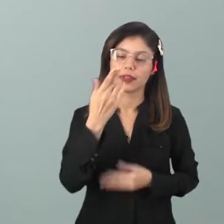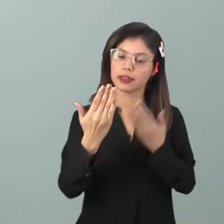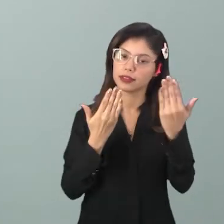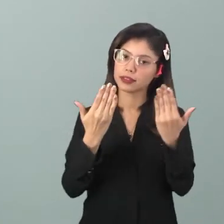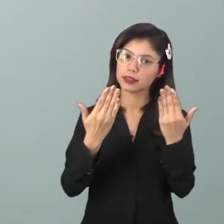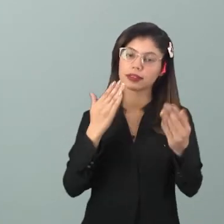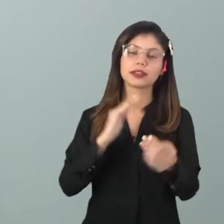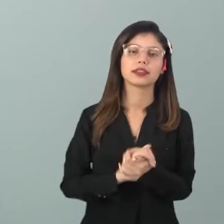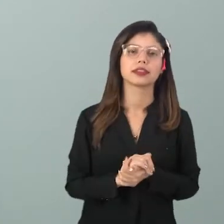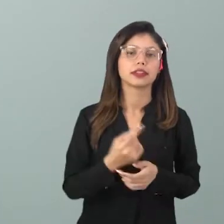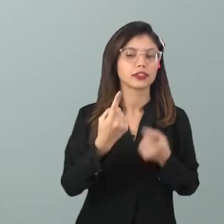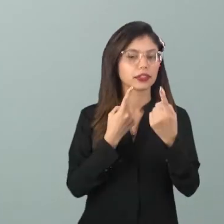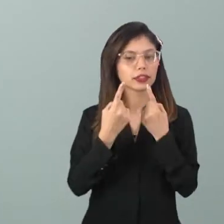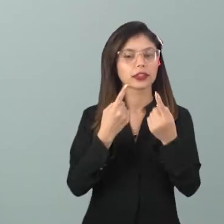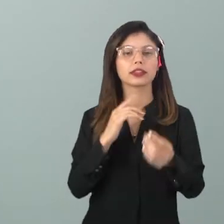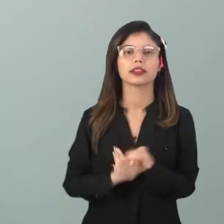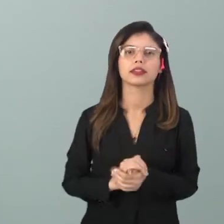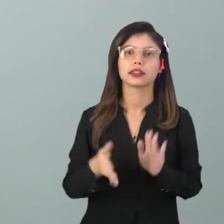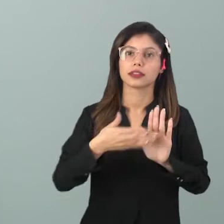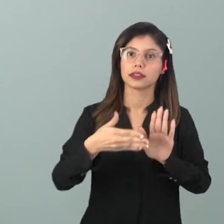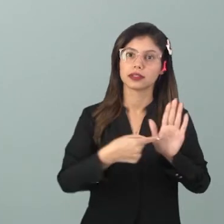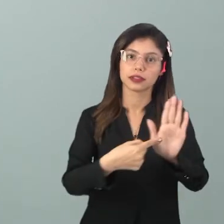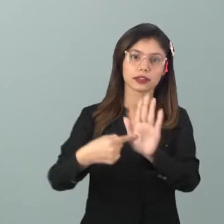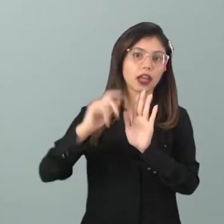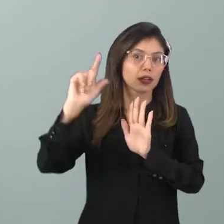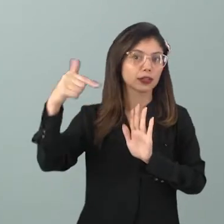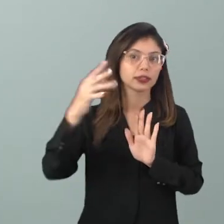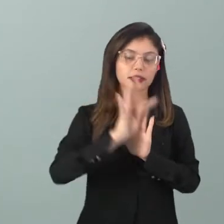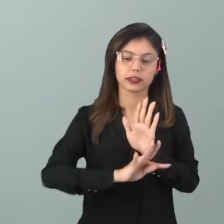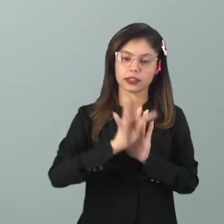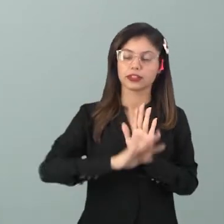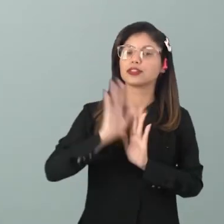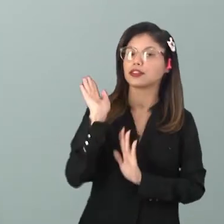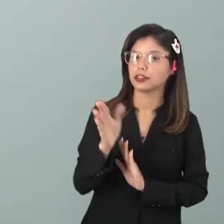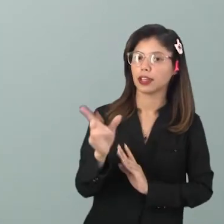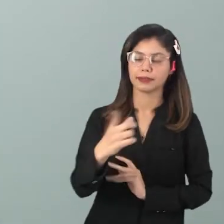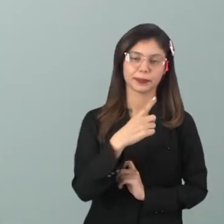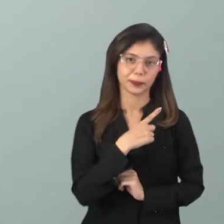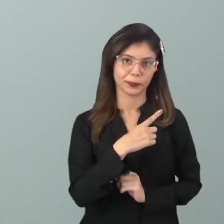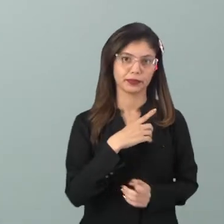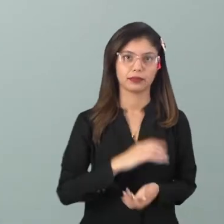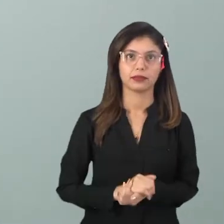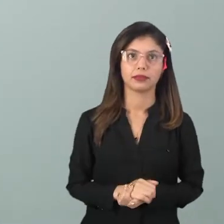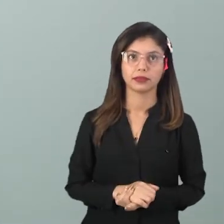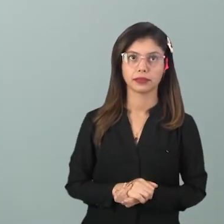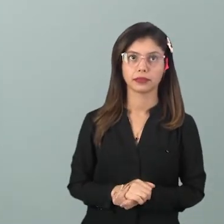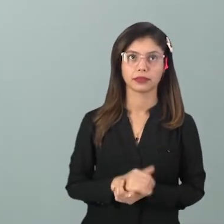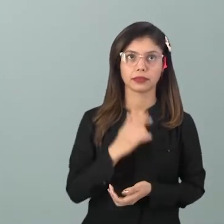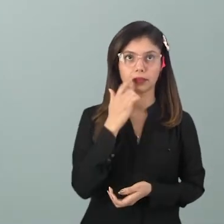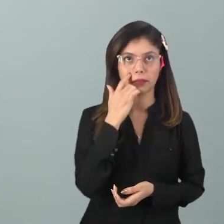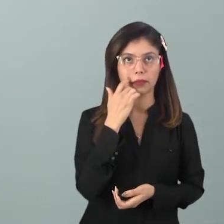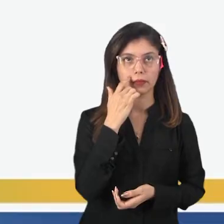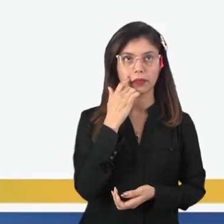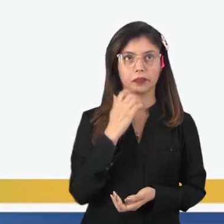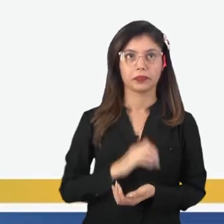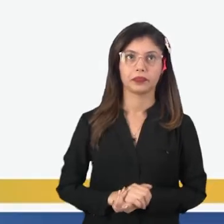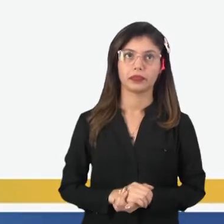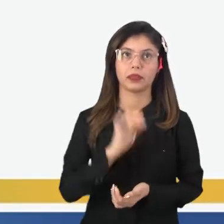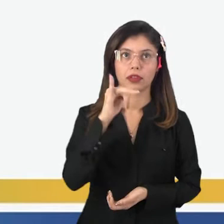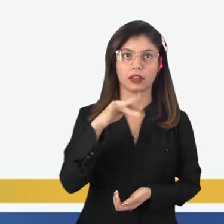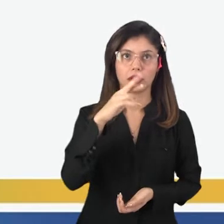relação, dialoga, faz referência a outro texto já existente. Vamos continuar.